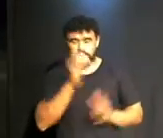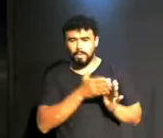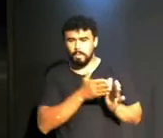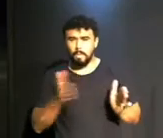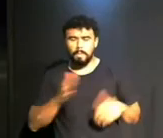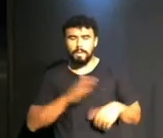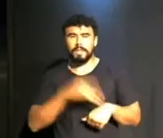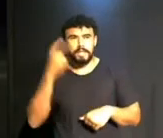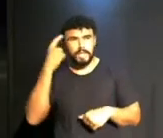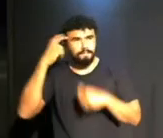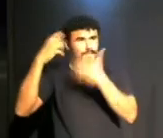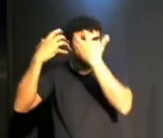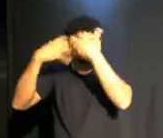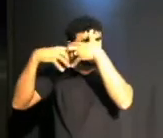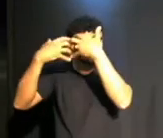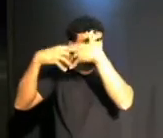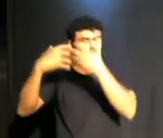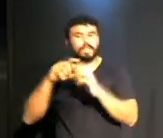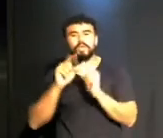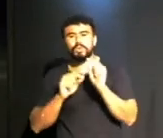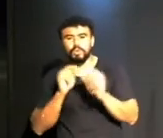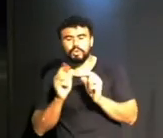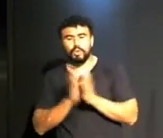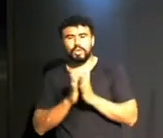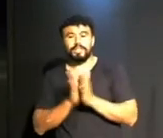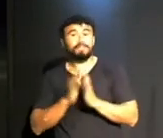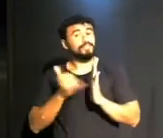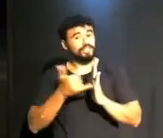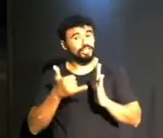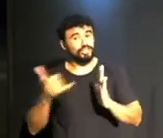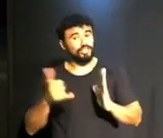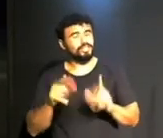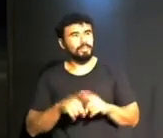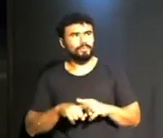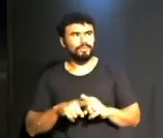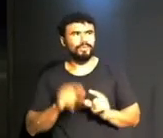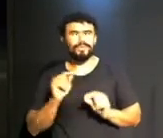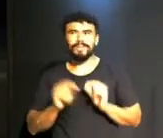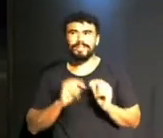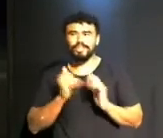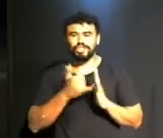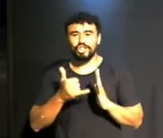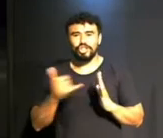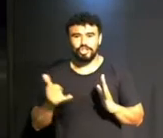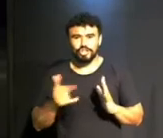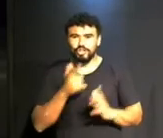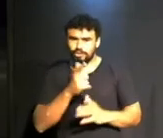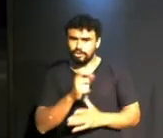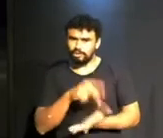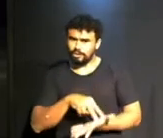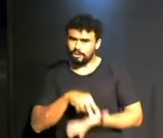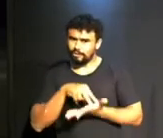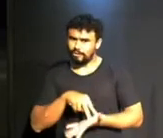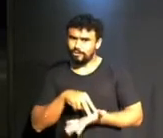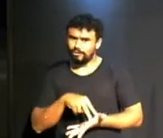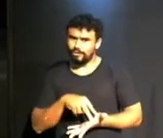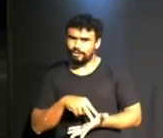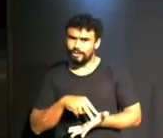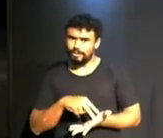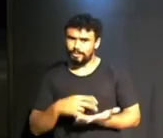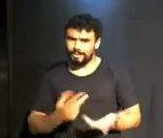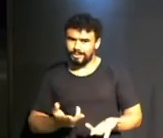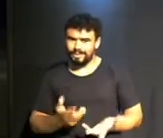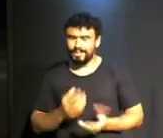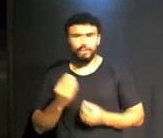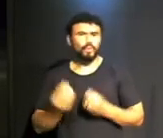de reflexão de oração de jejum e por falar em jejum você está firme no jejum